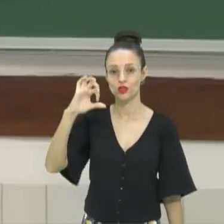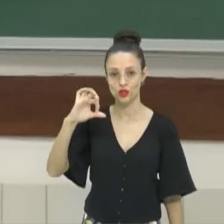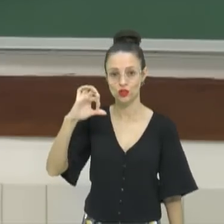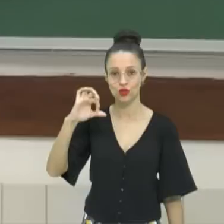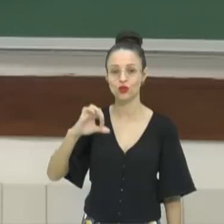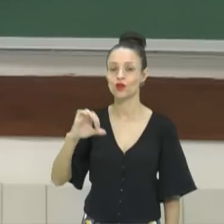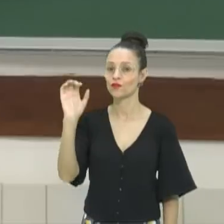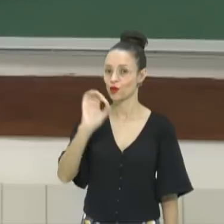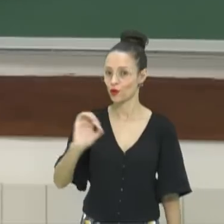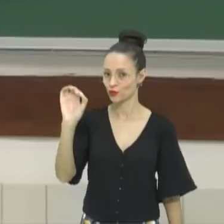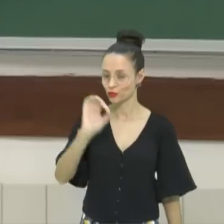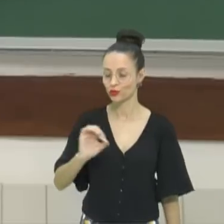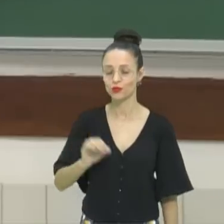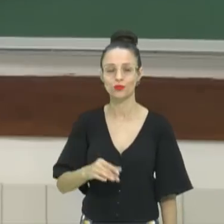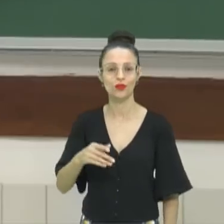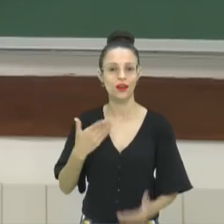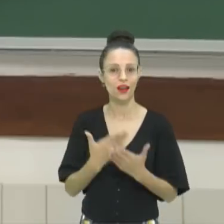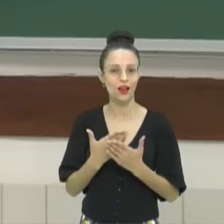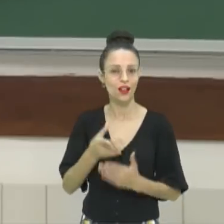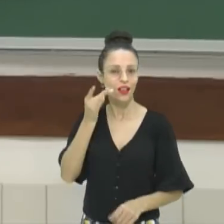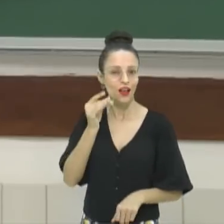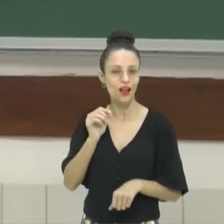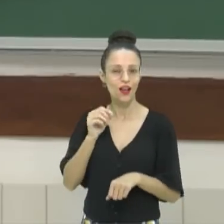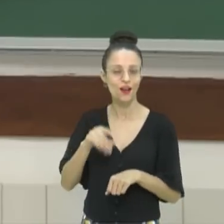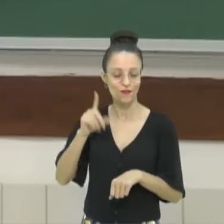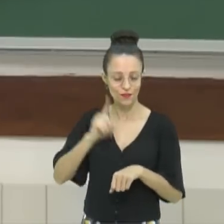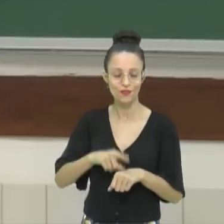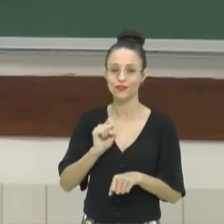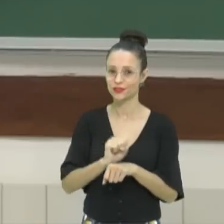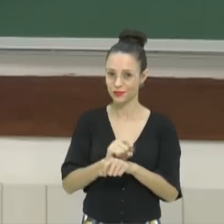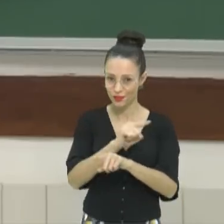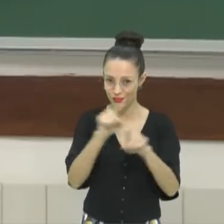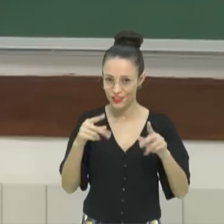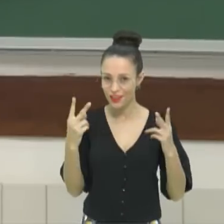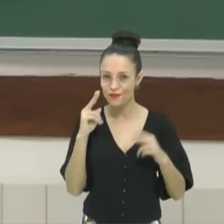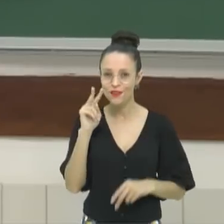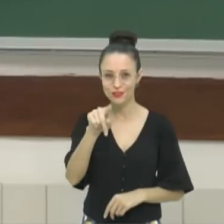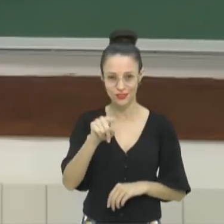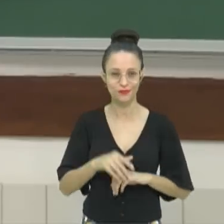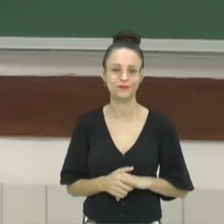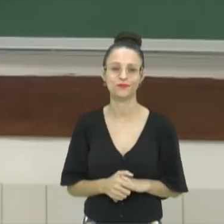dia 9 de outubro, nossa aula ao vivo, e eu vou estar te esperando, porque eu preciso te ver lá.